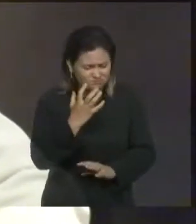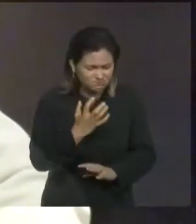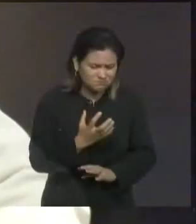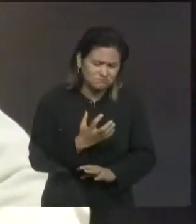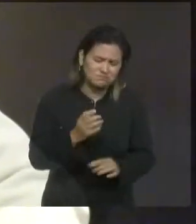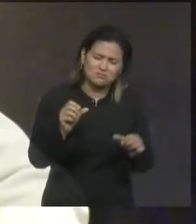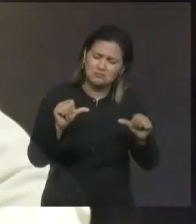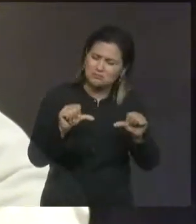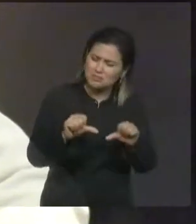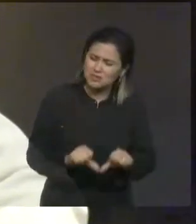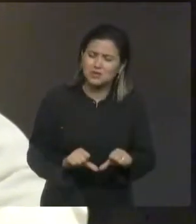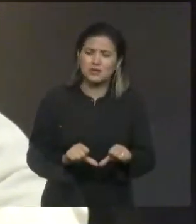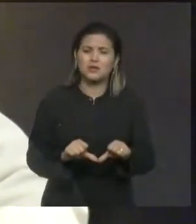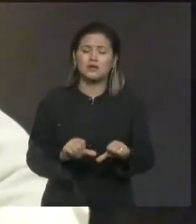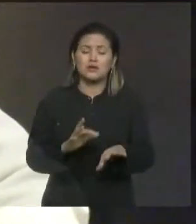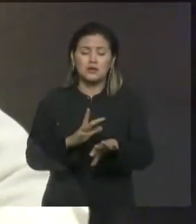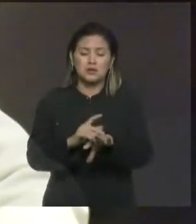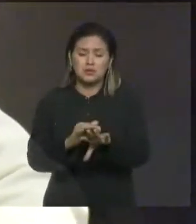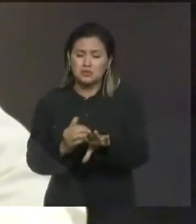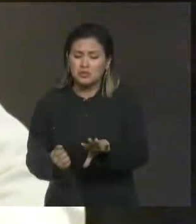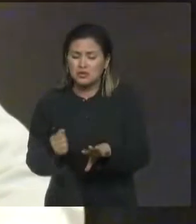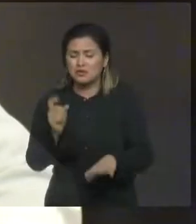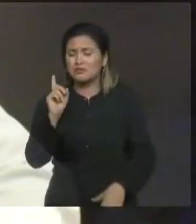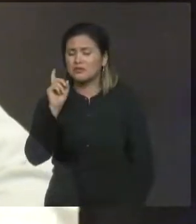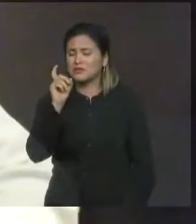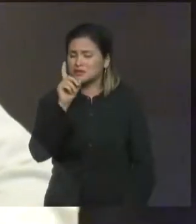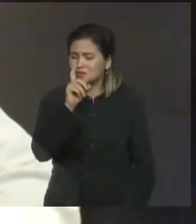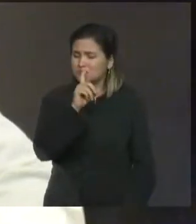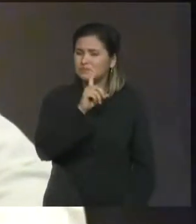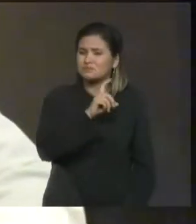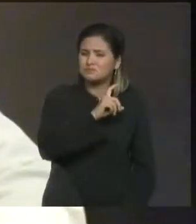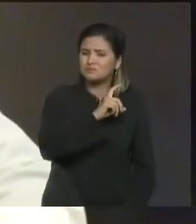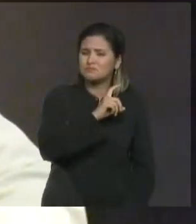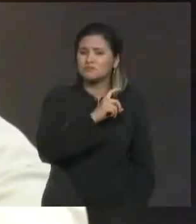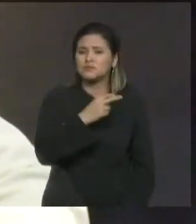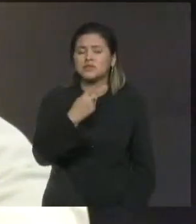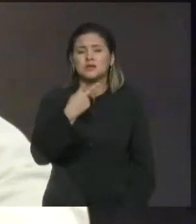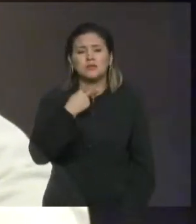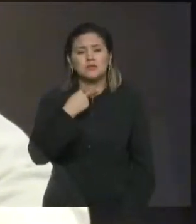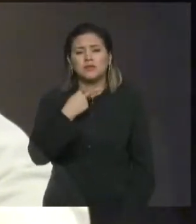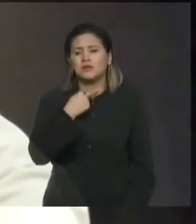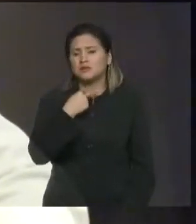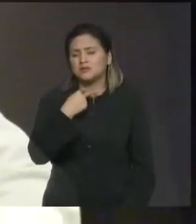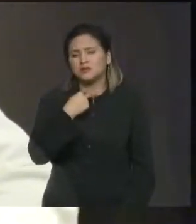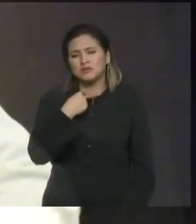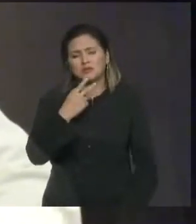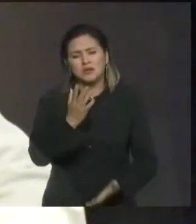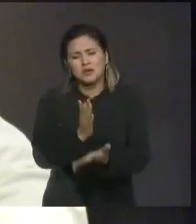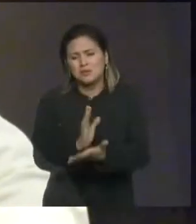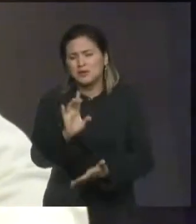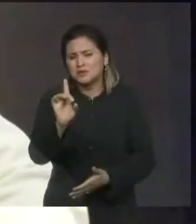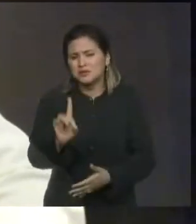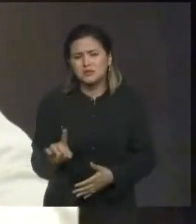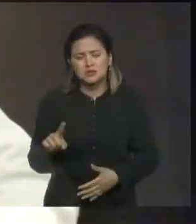cura é muito menor. Então, nós não podemos tirar o direito dessas pessoas,